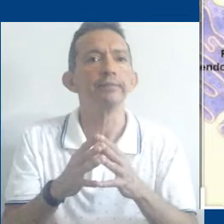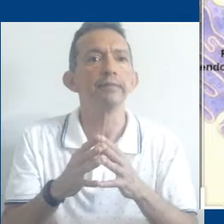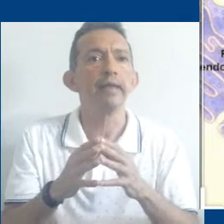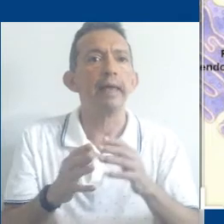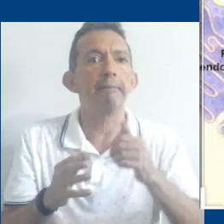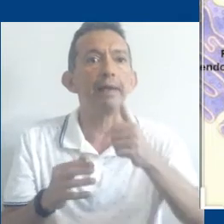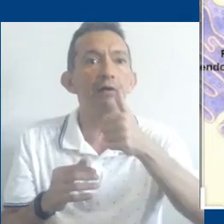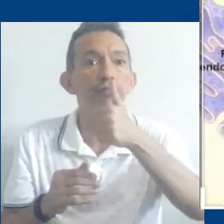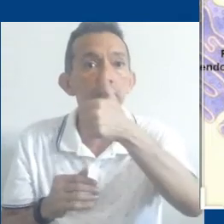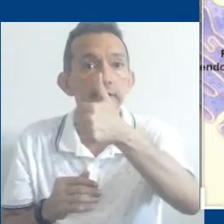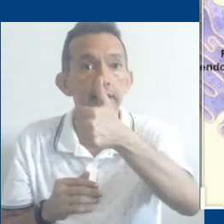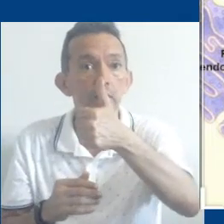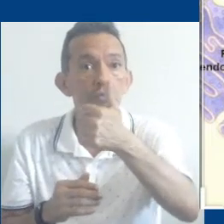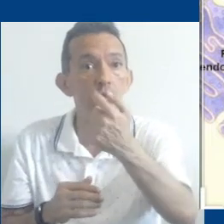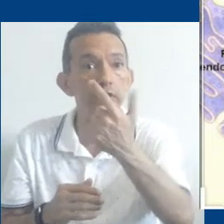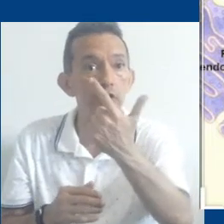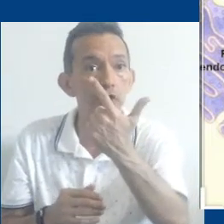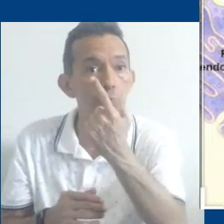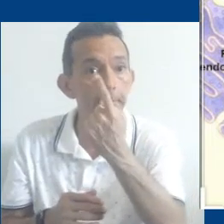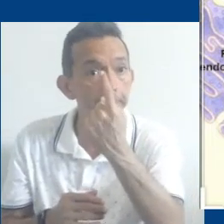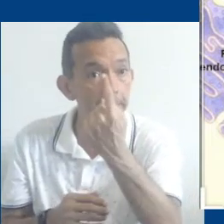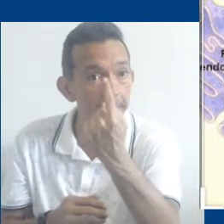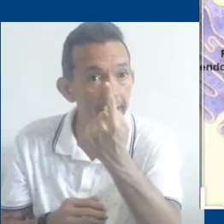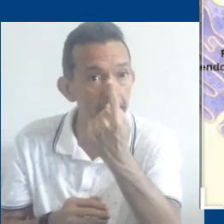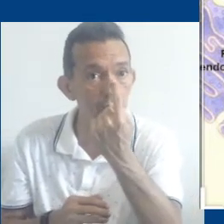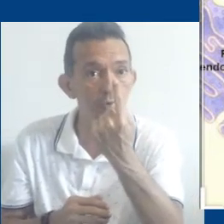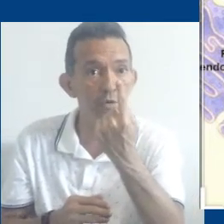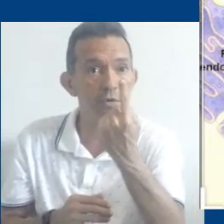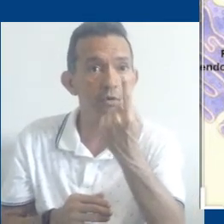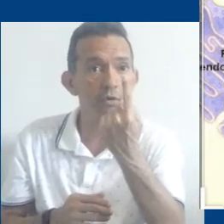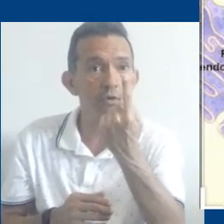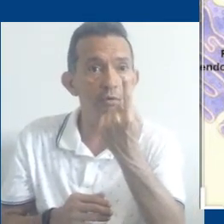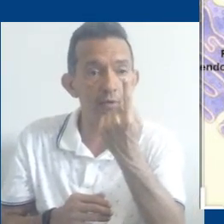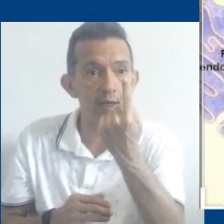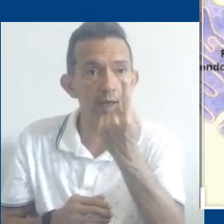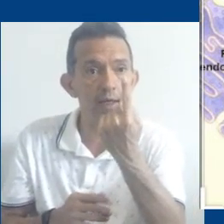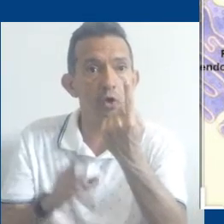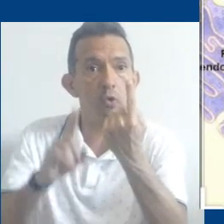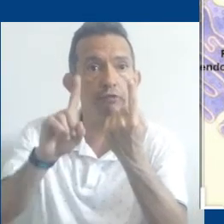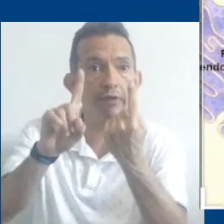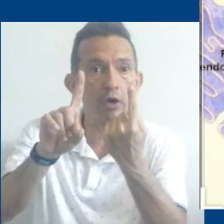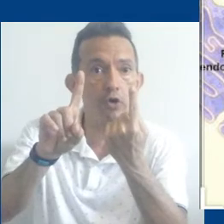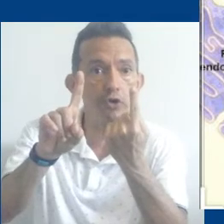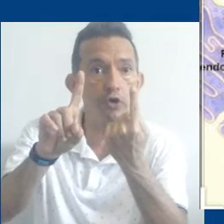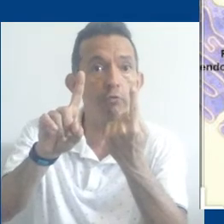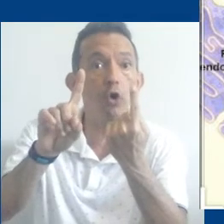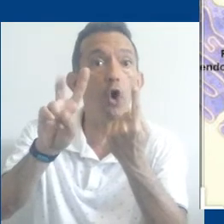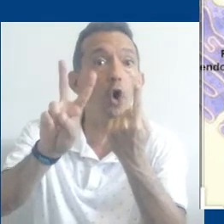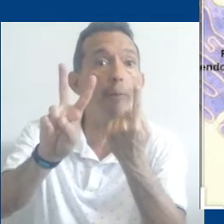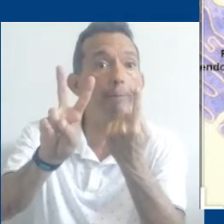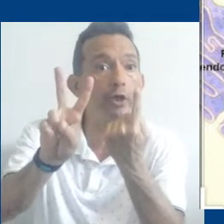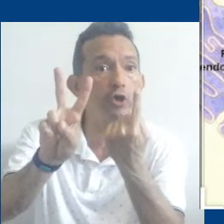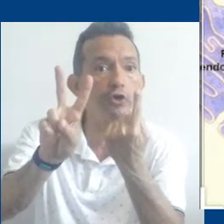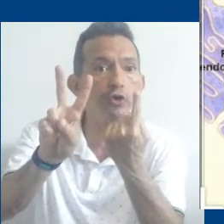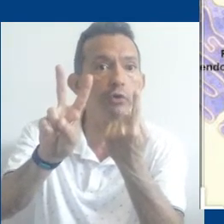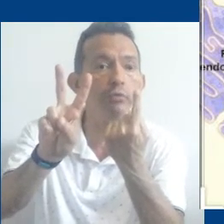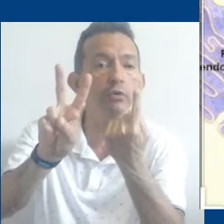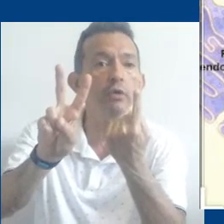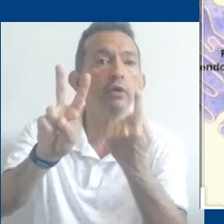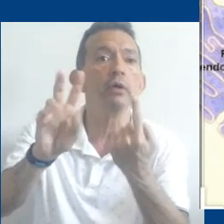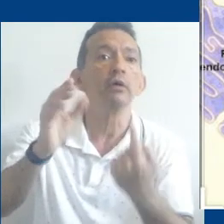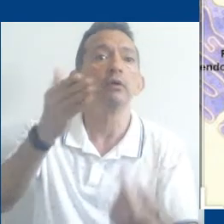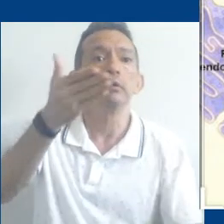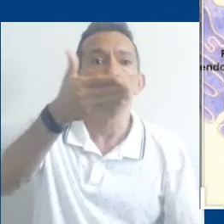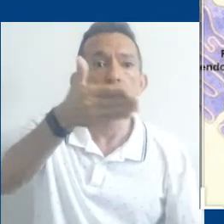intracelular? É pela fusão do lisossoma primário, tá, com o fagossomo ou